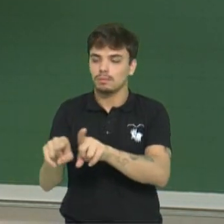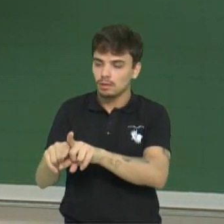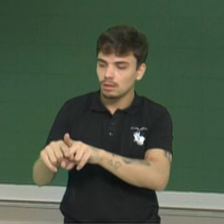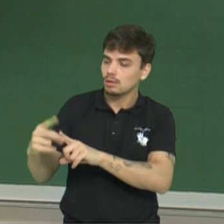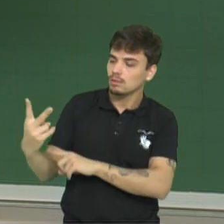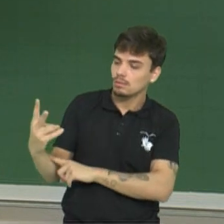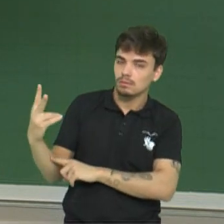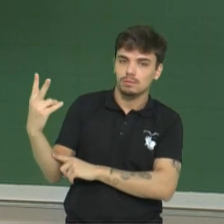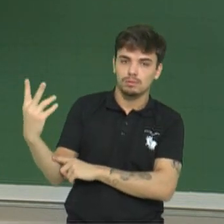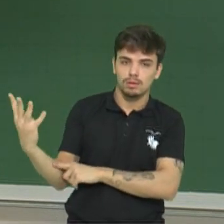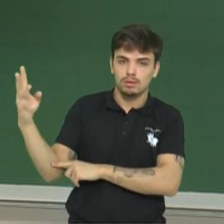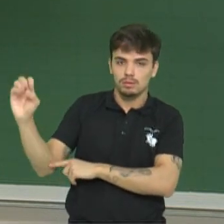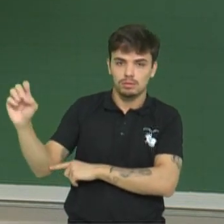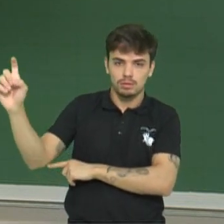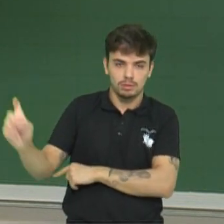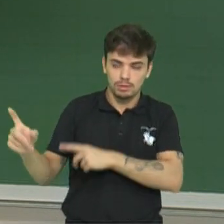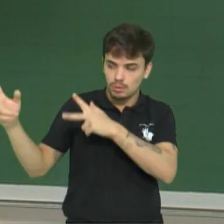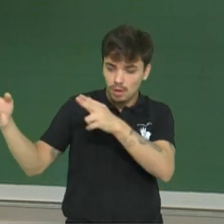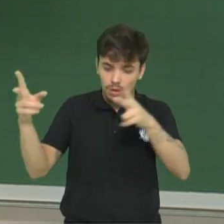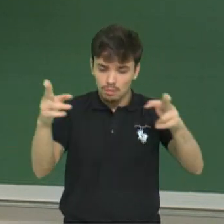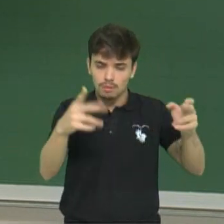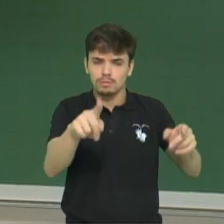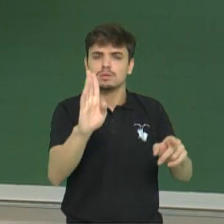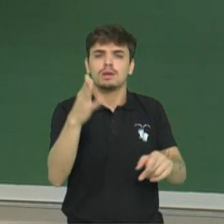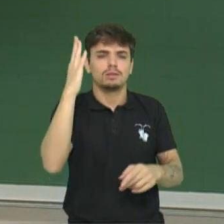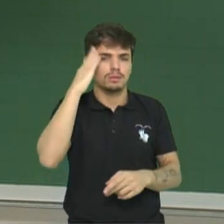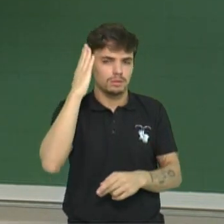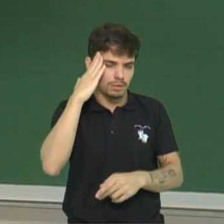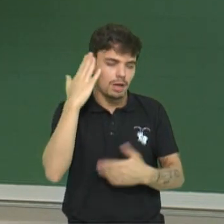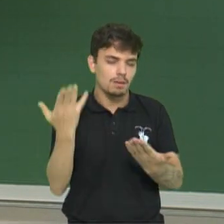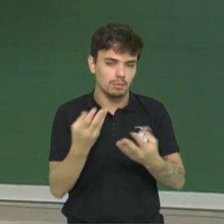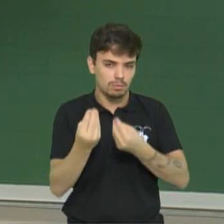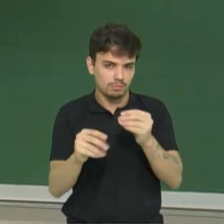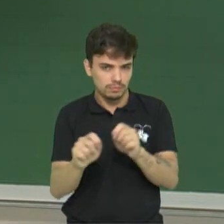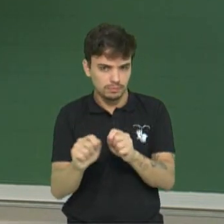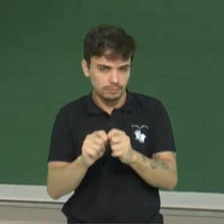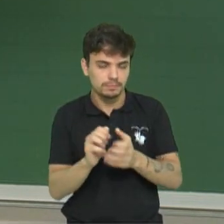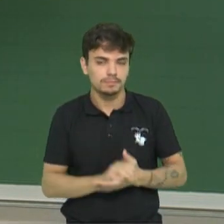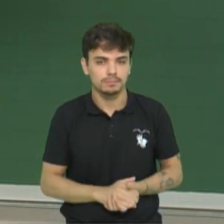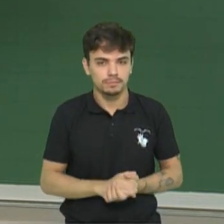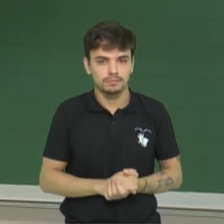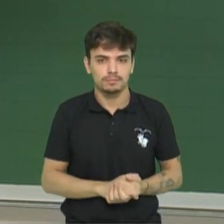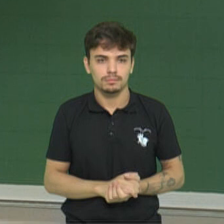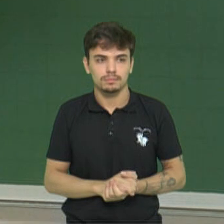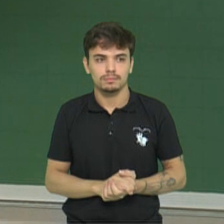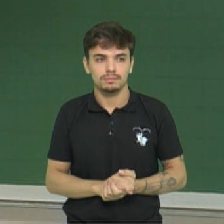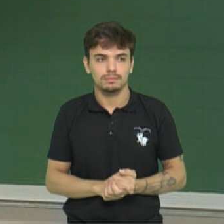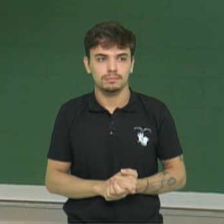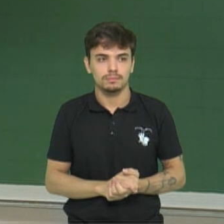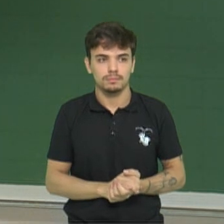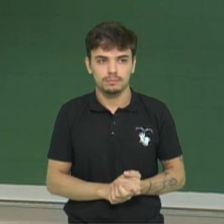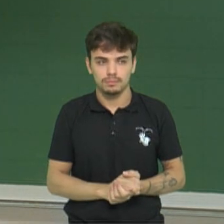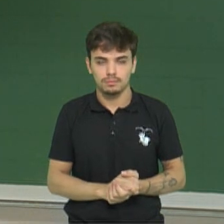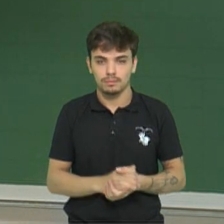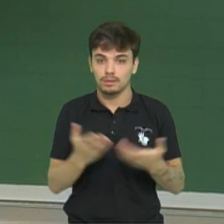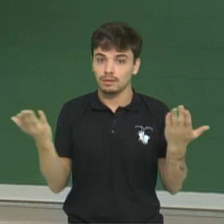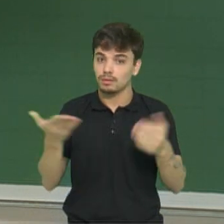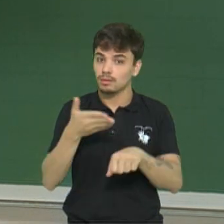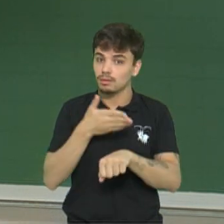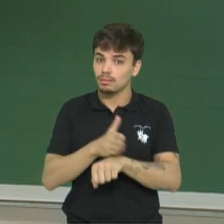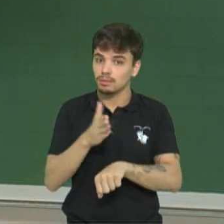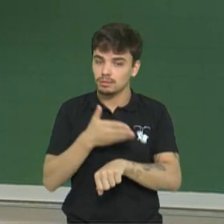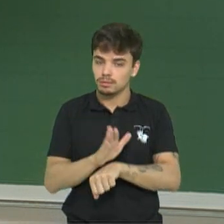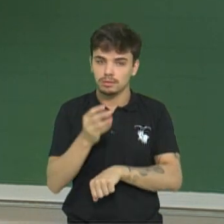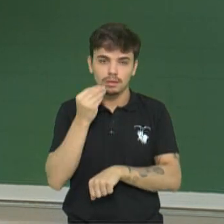outro lado e assim por diante. Isso vocês já estão craques para fazer, certo? Vamos agora, então, tentar